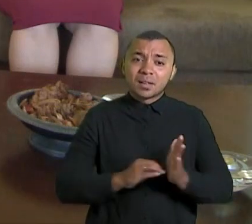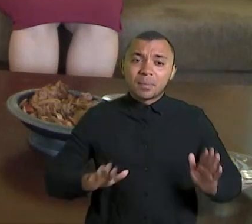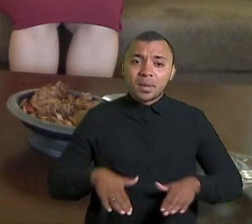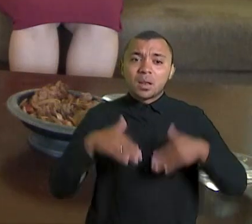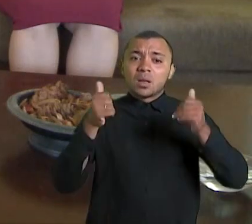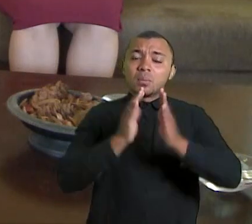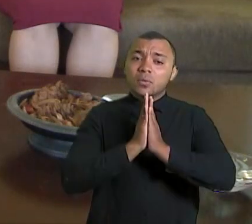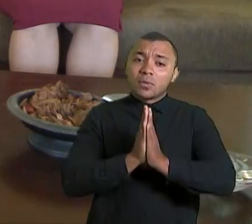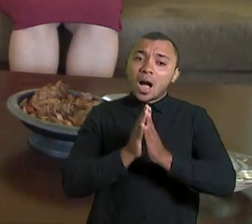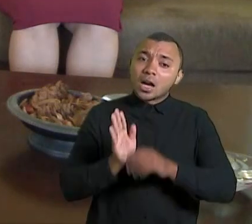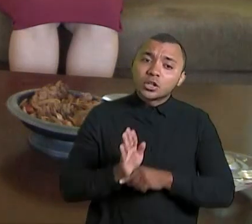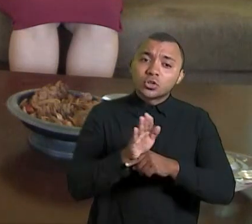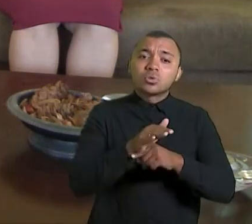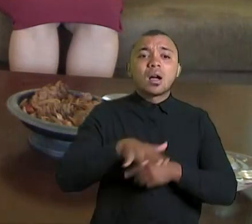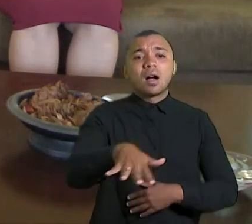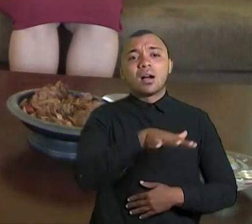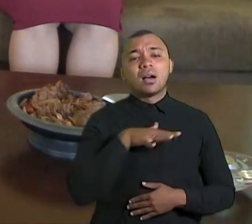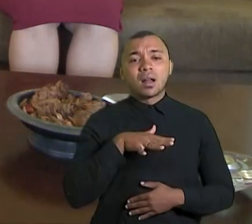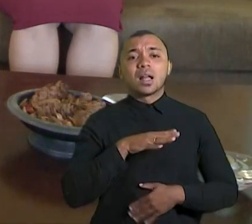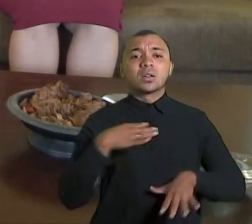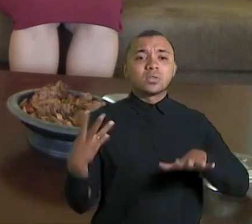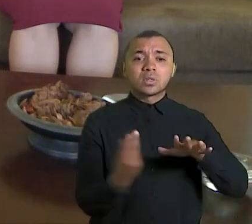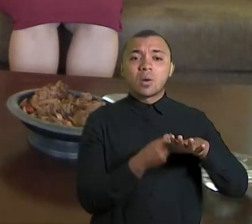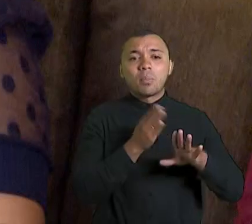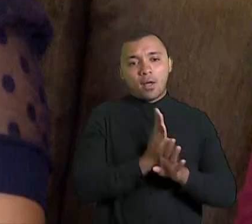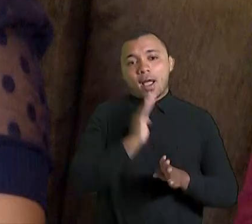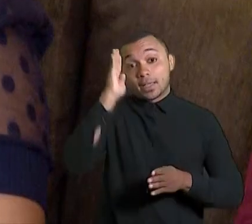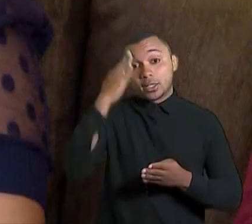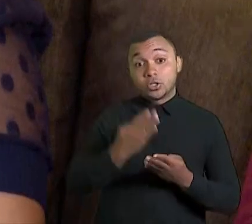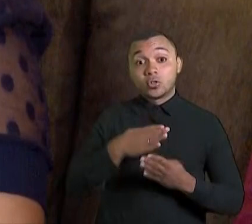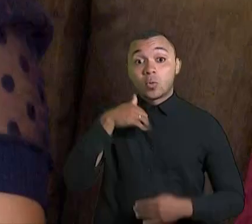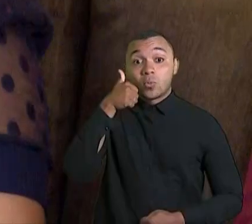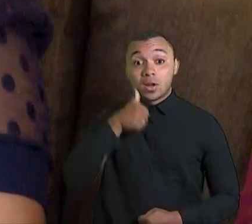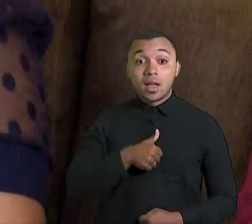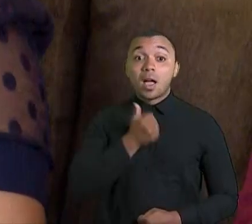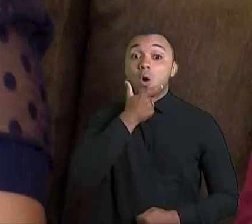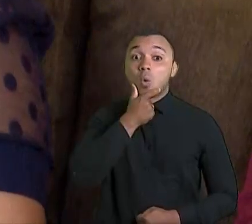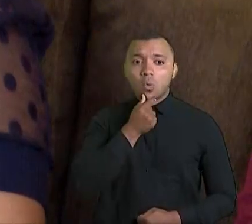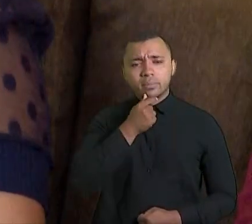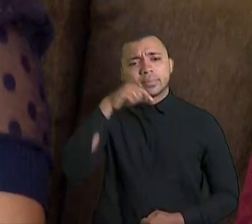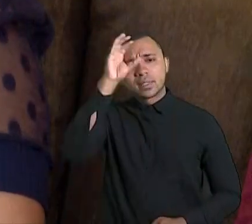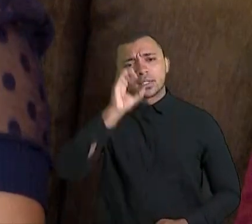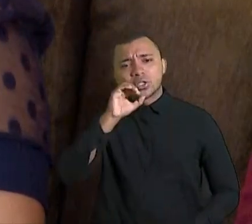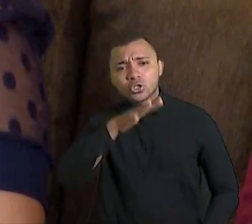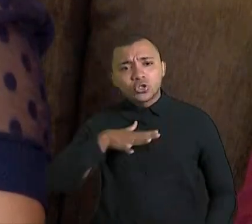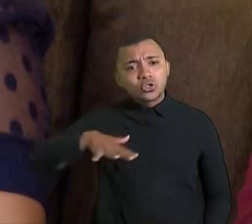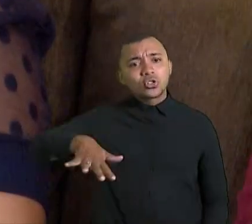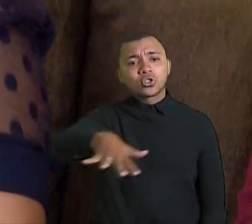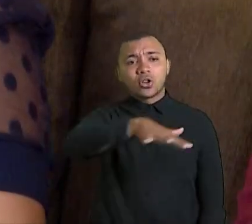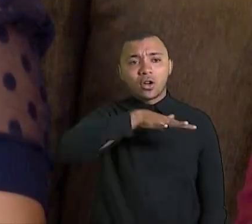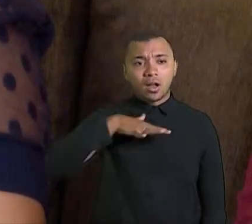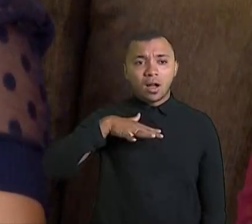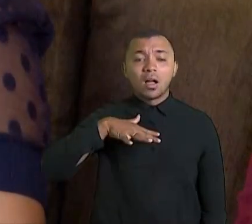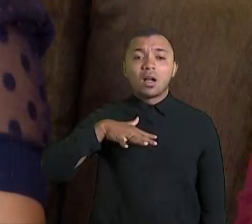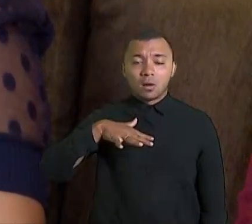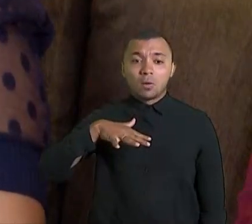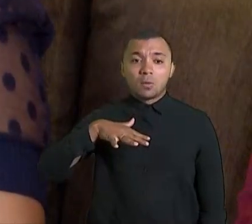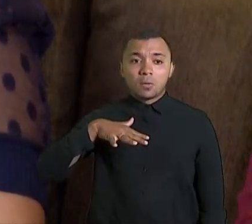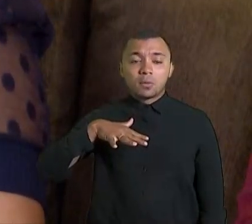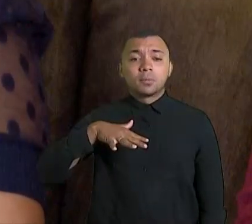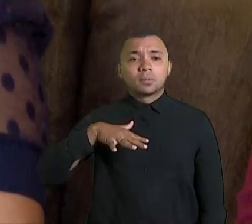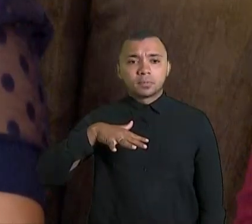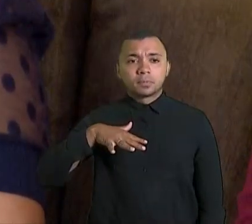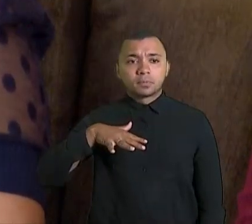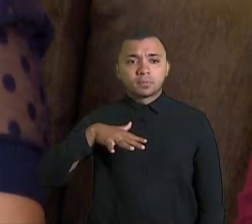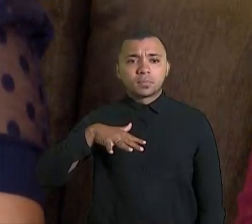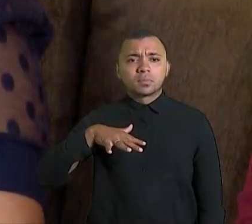caminho para nós, porque eu tenho certeza que a mulher, o homem, o cidadão, mesmo tem muito a oferecer, independente